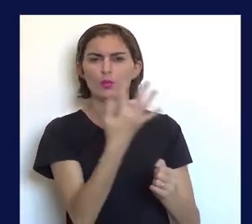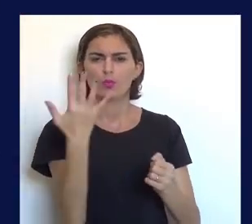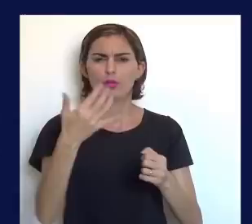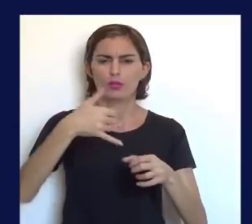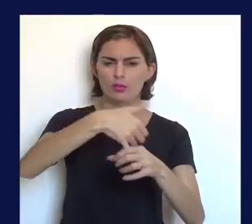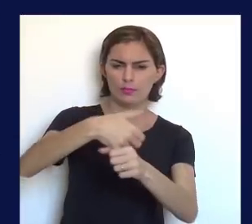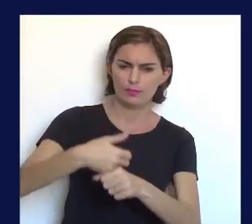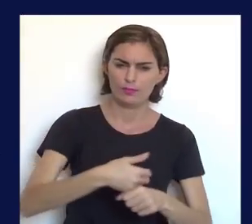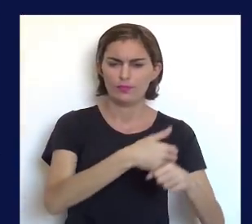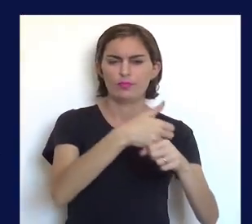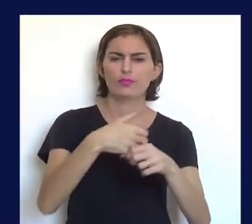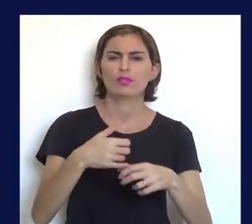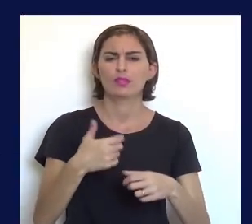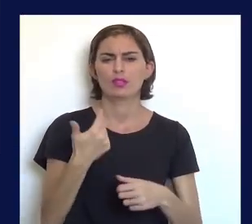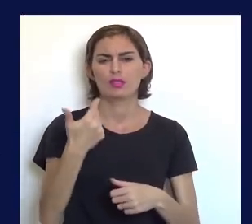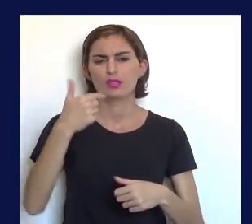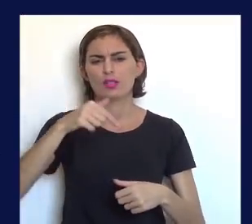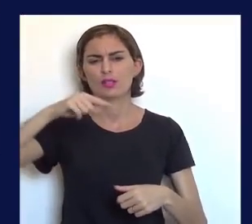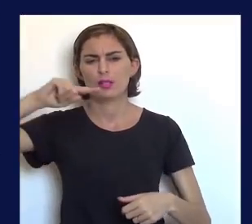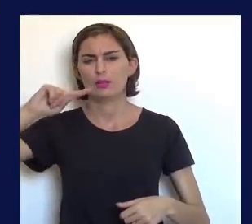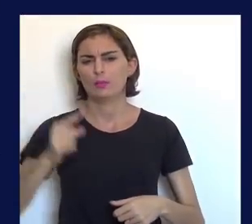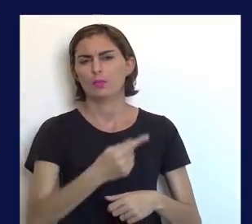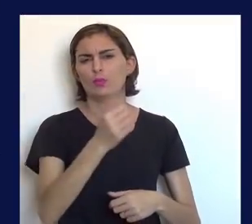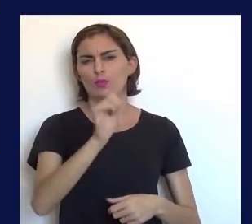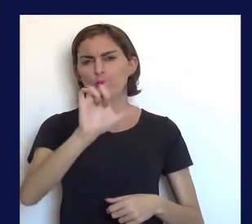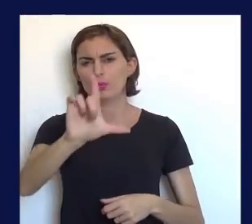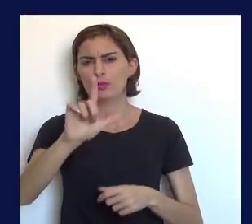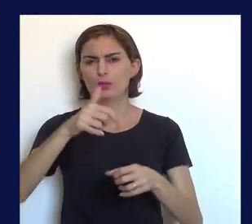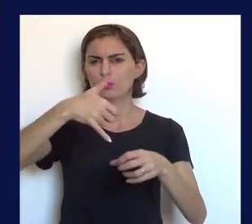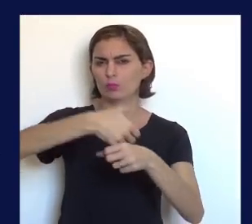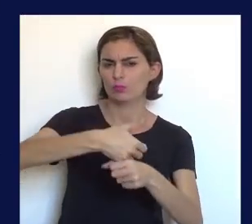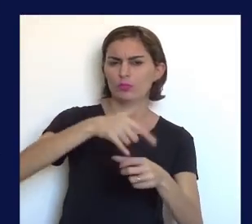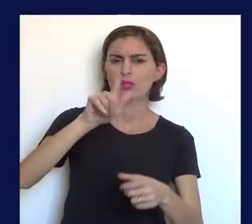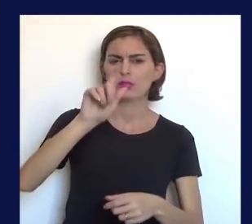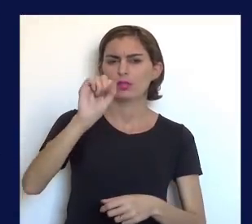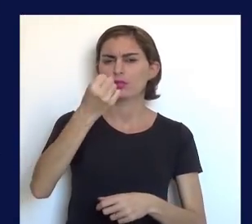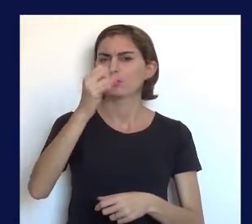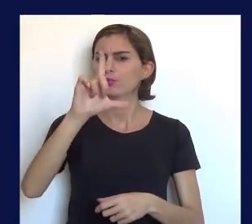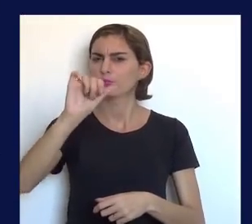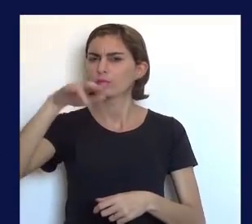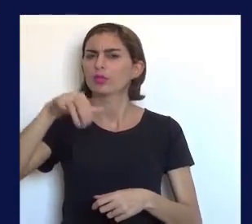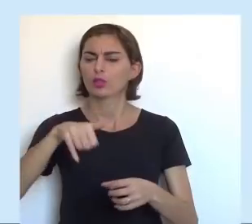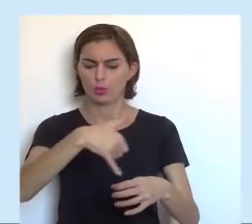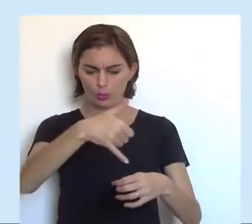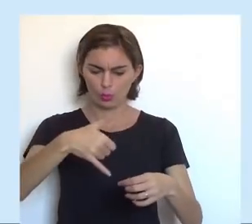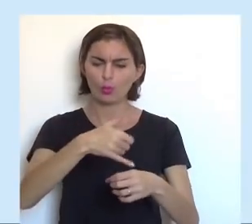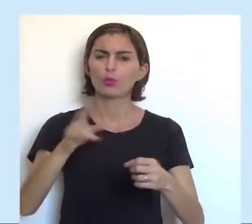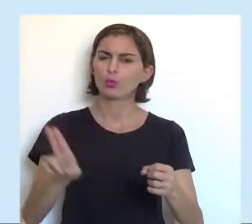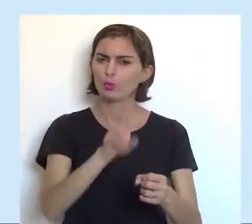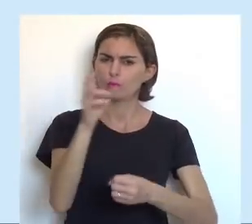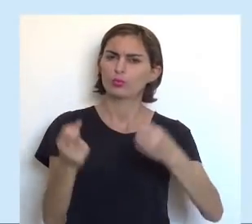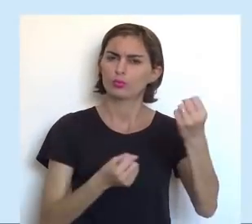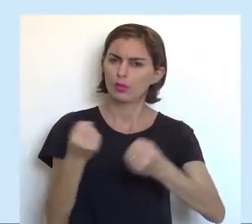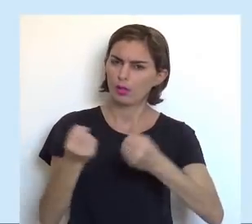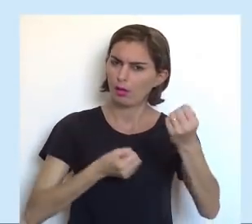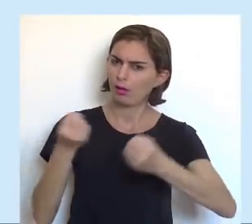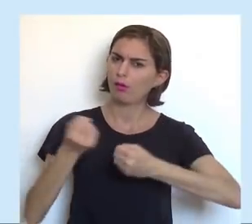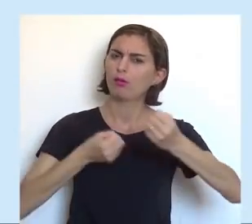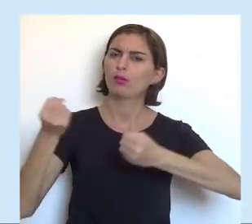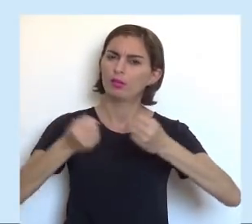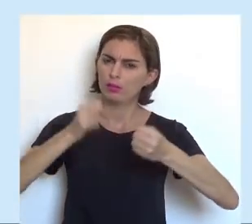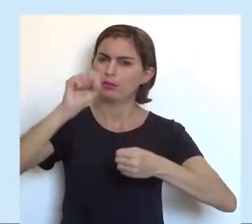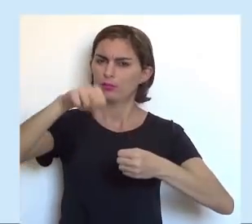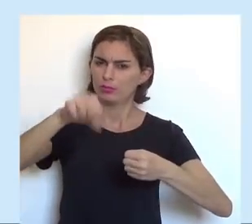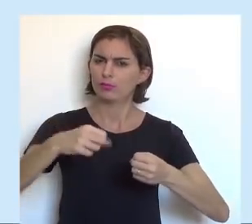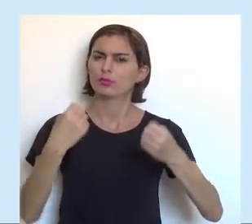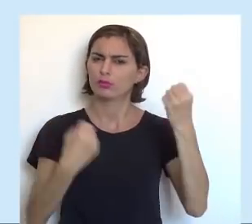quantidade de tonelada de pneu, 17 mil litros de gasolina. Sim, gasolina, esse óleo que é utilizado em